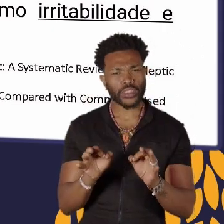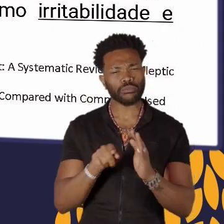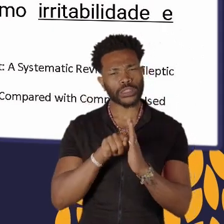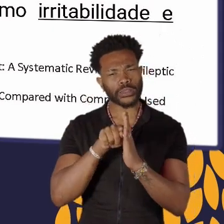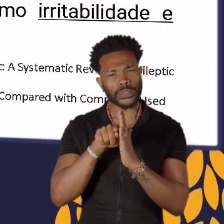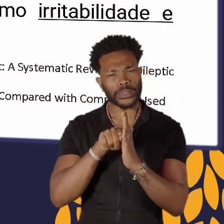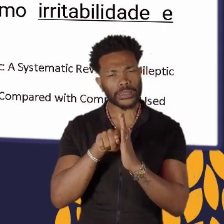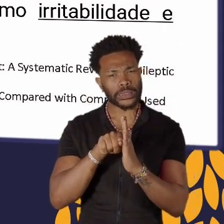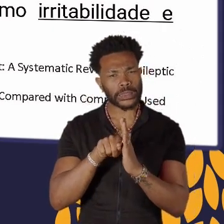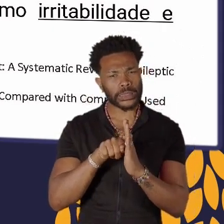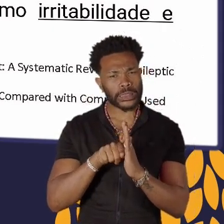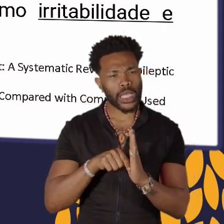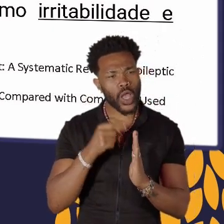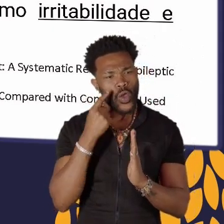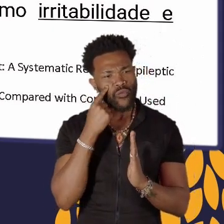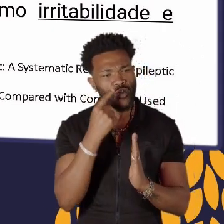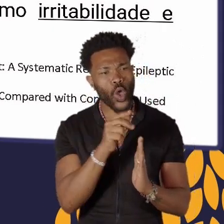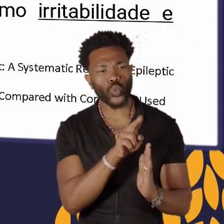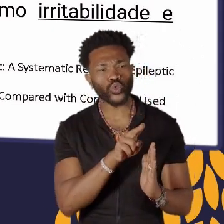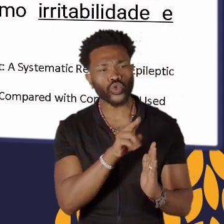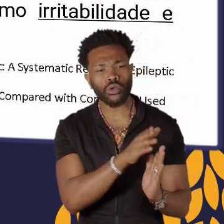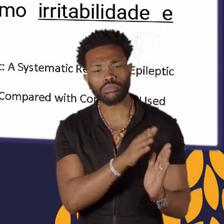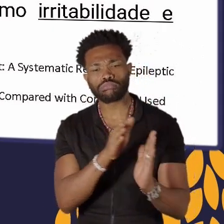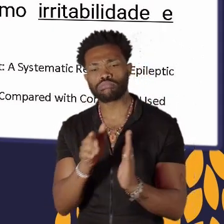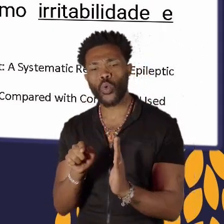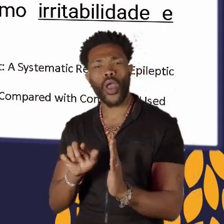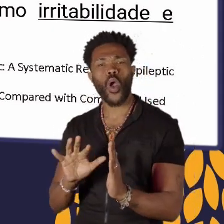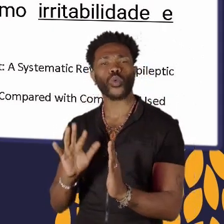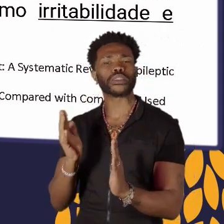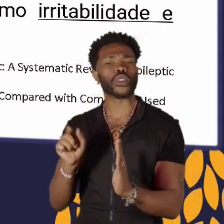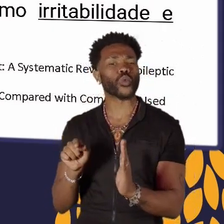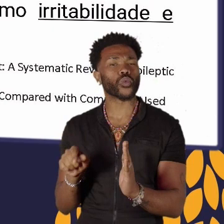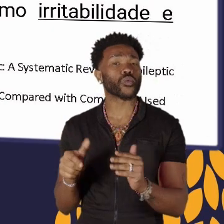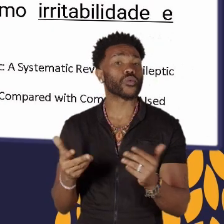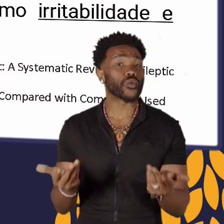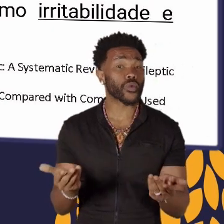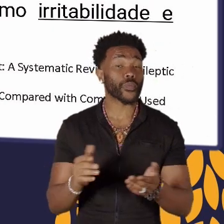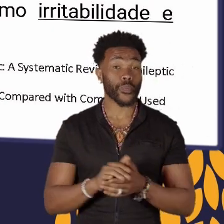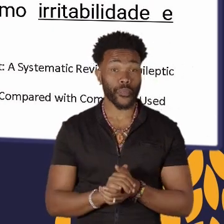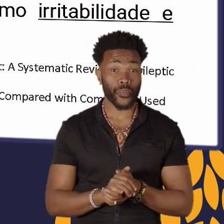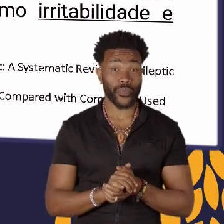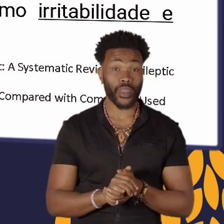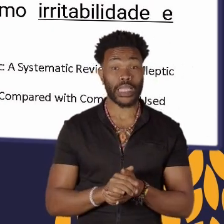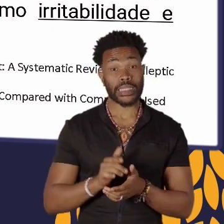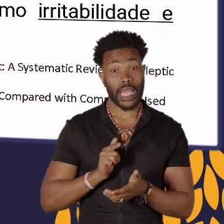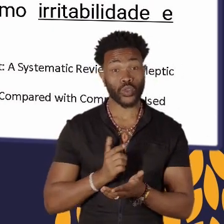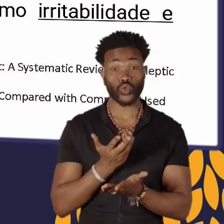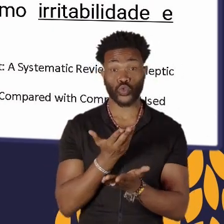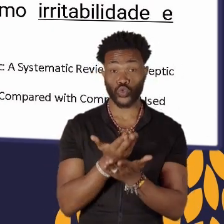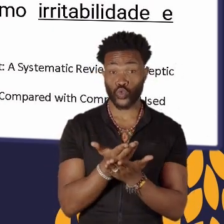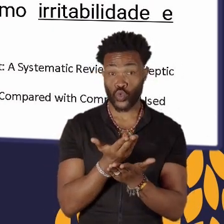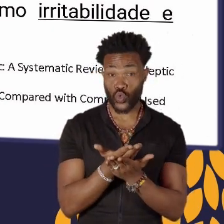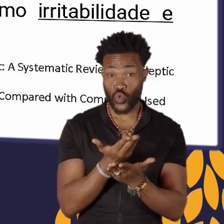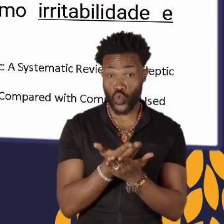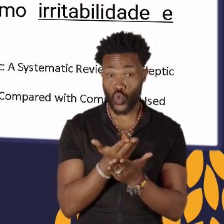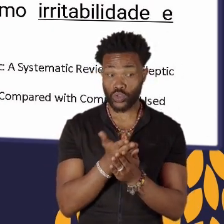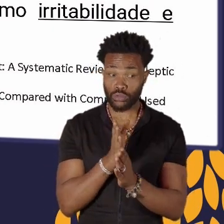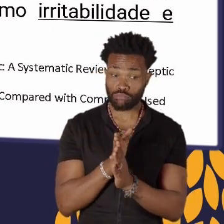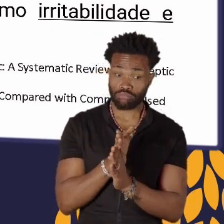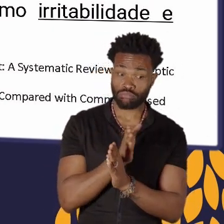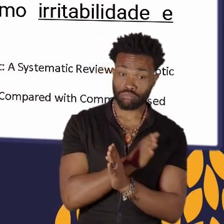verificar causa e efeito, um estudo experimental. O que a gente tem nos casos de TEA são estudos que são